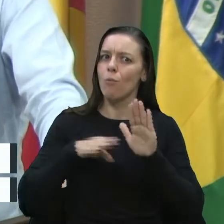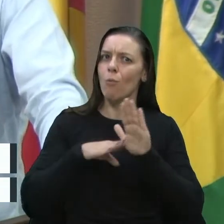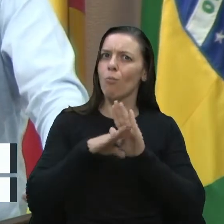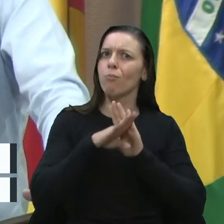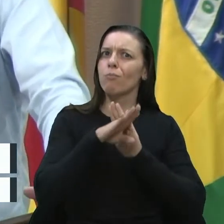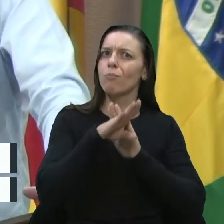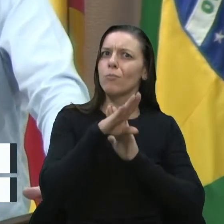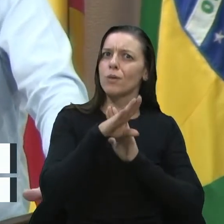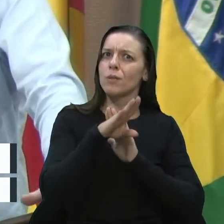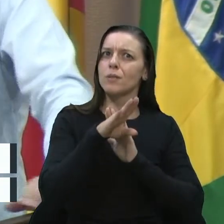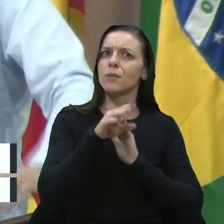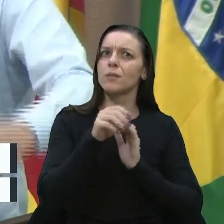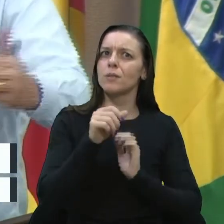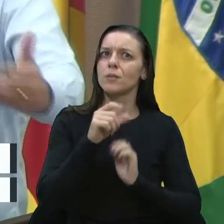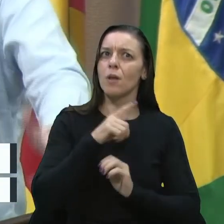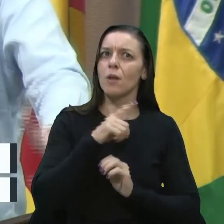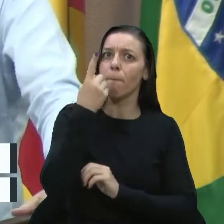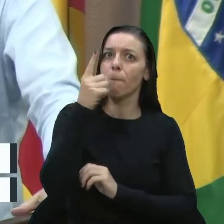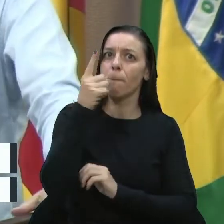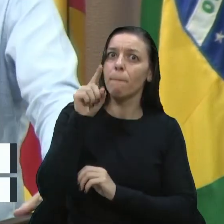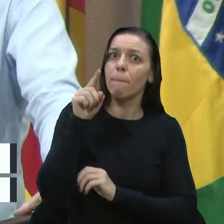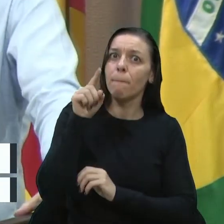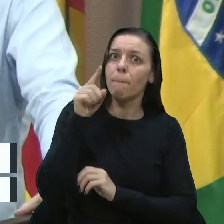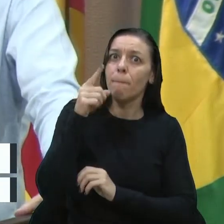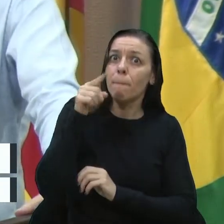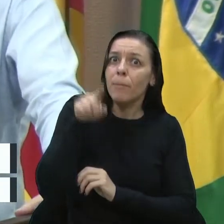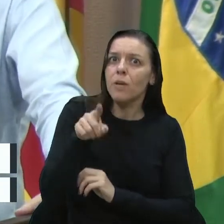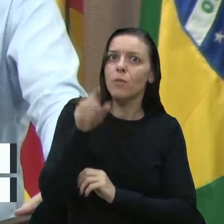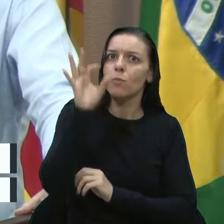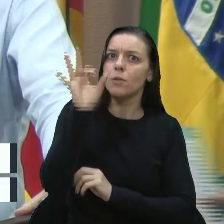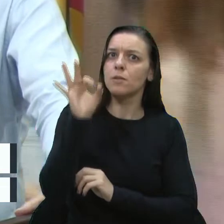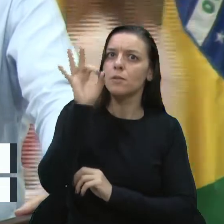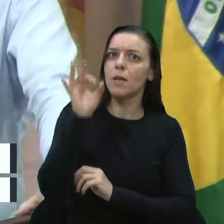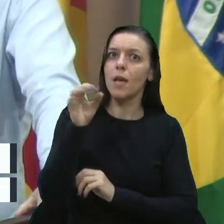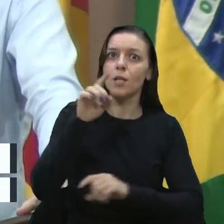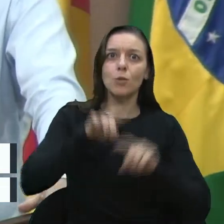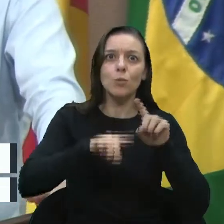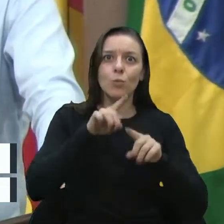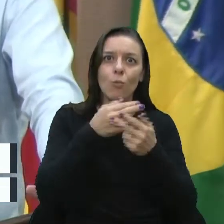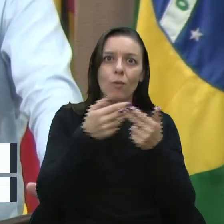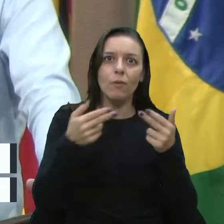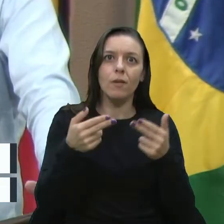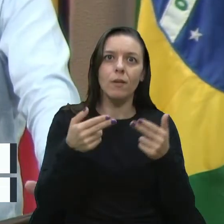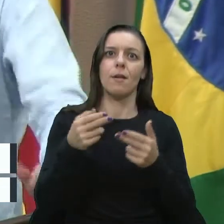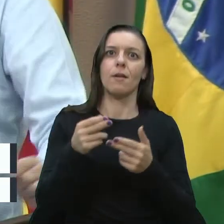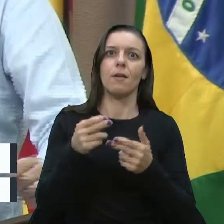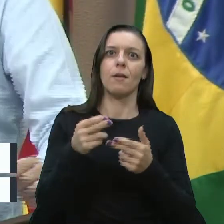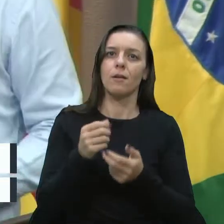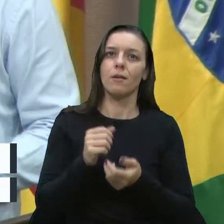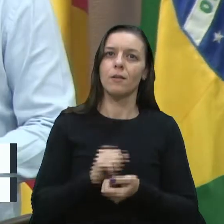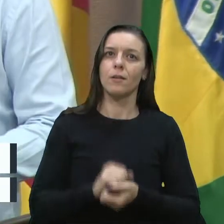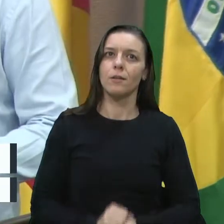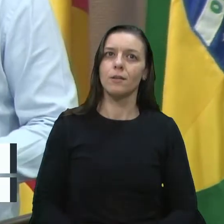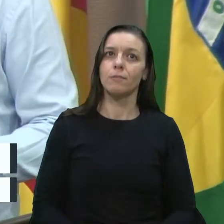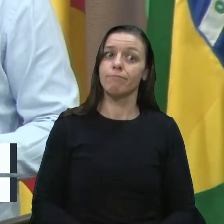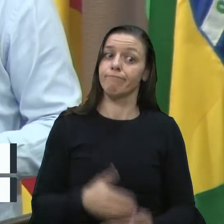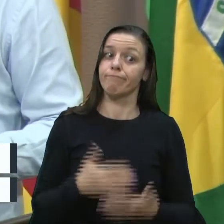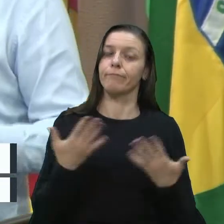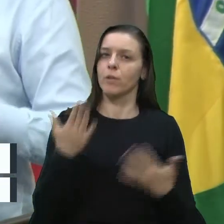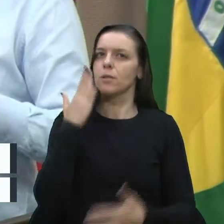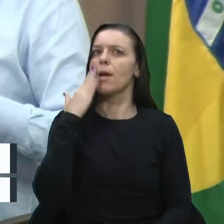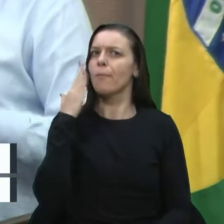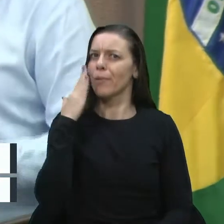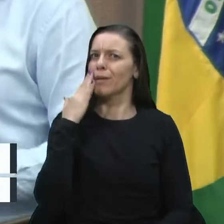aumento de 1000% de algum produto de utensílios escolares. Então, nós sabemos